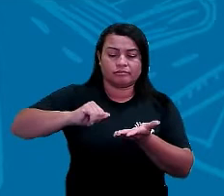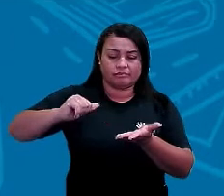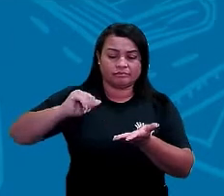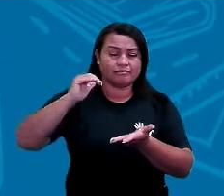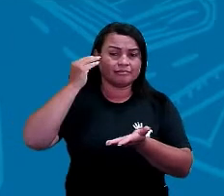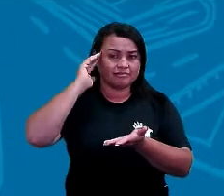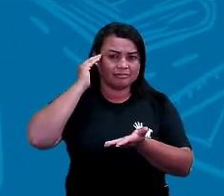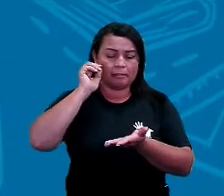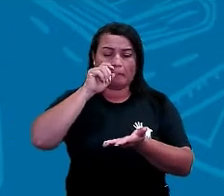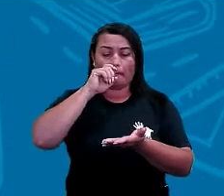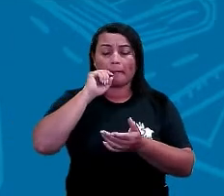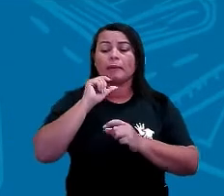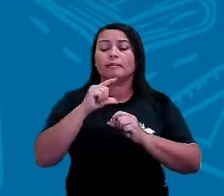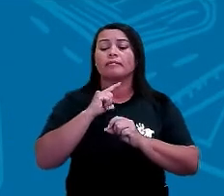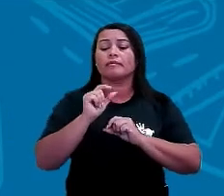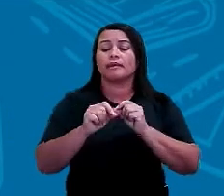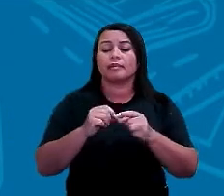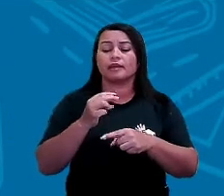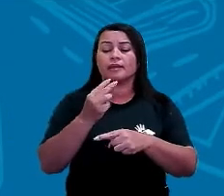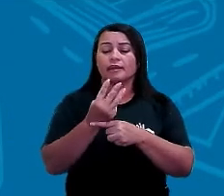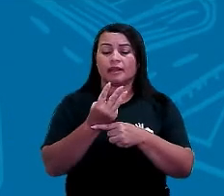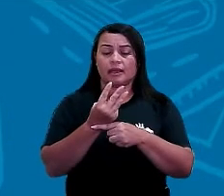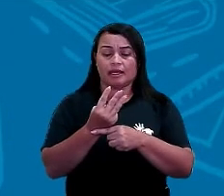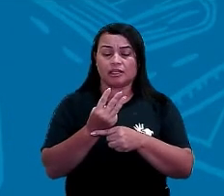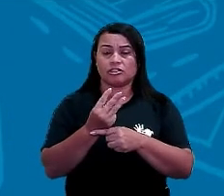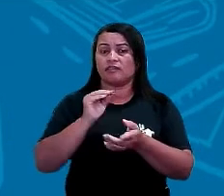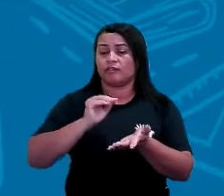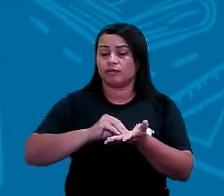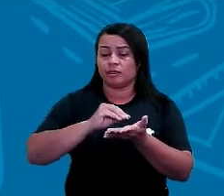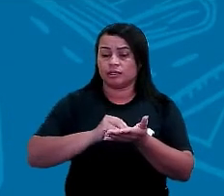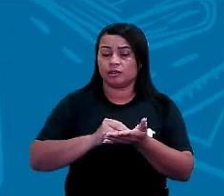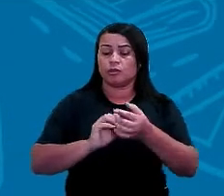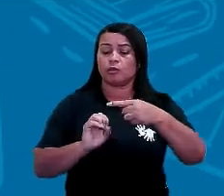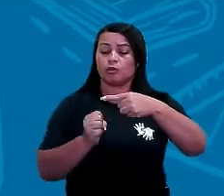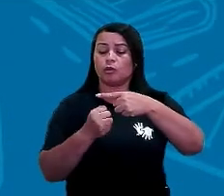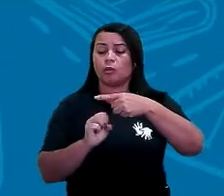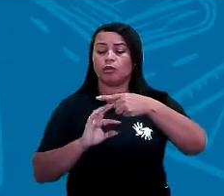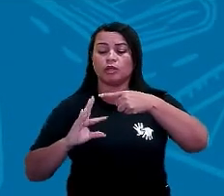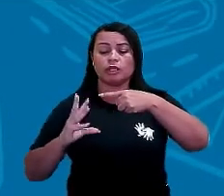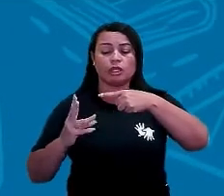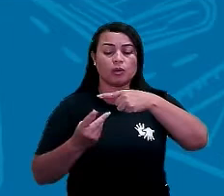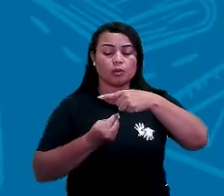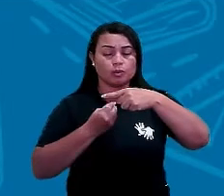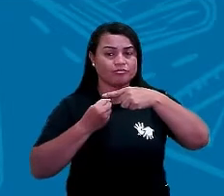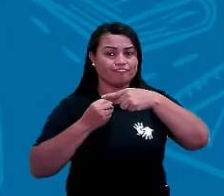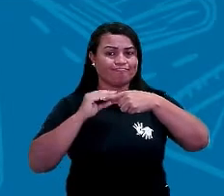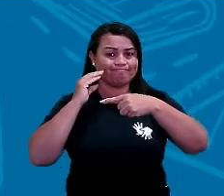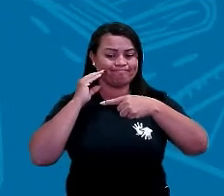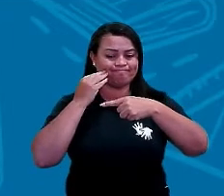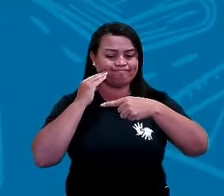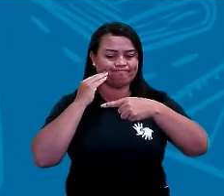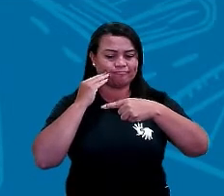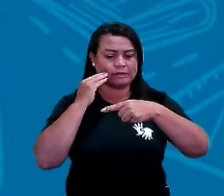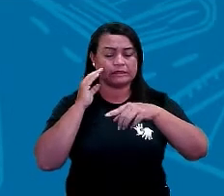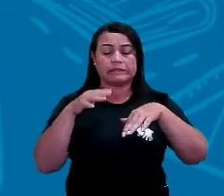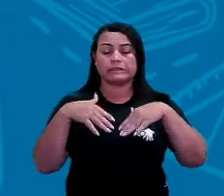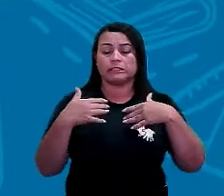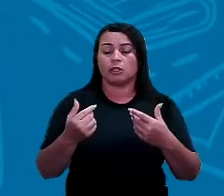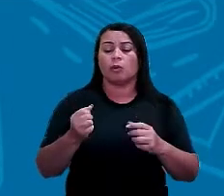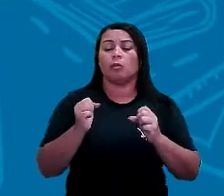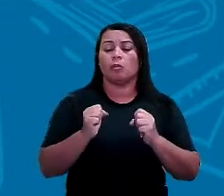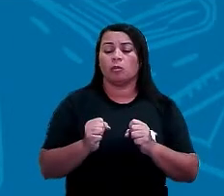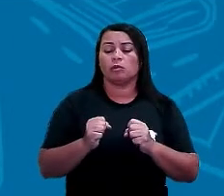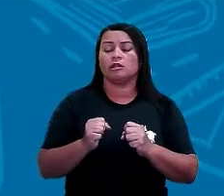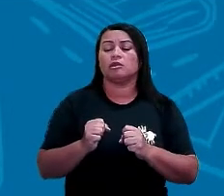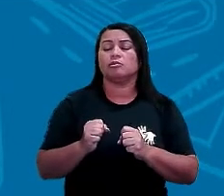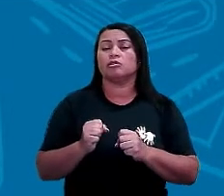consumida. E aí eu tenho 3 partes que estão faltando e 8 da pizza inteira. Então aqui a gente pode dizer